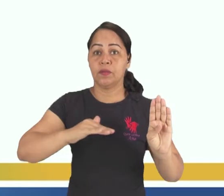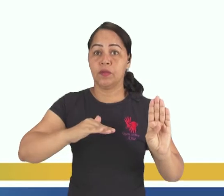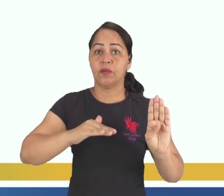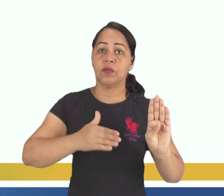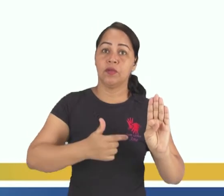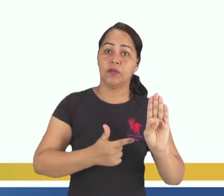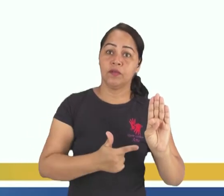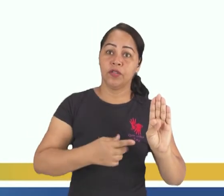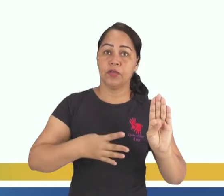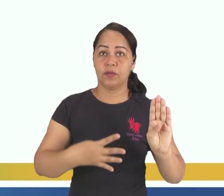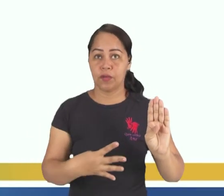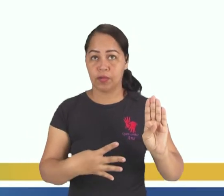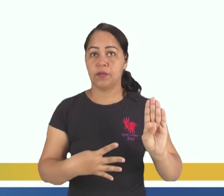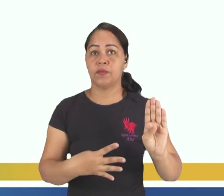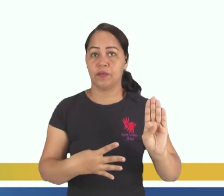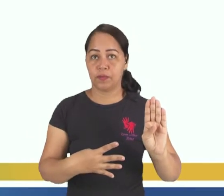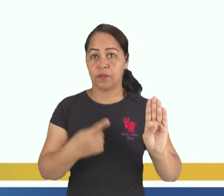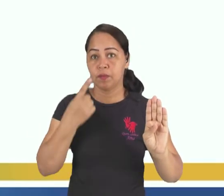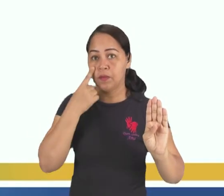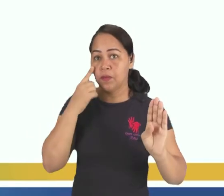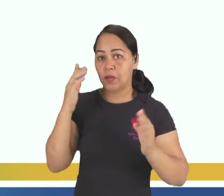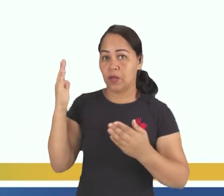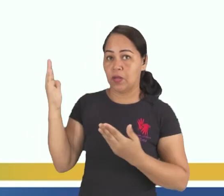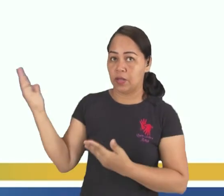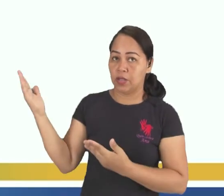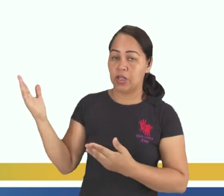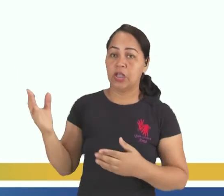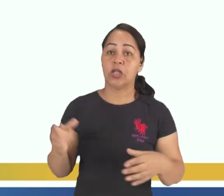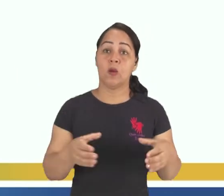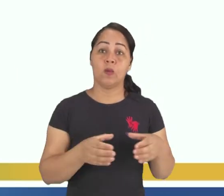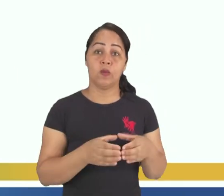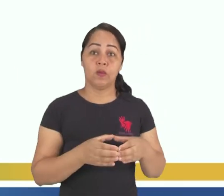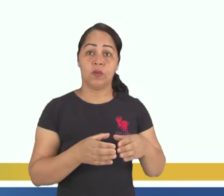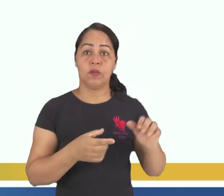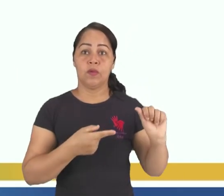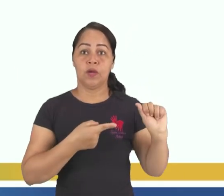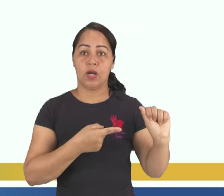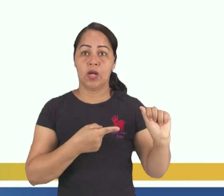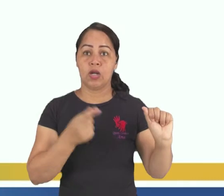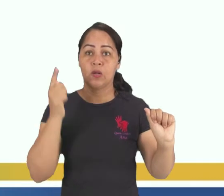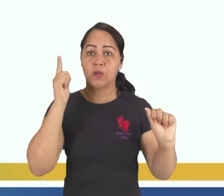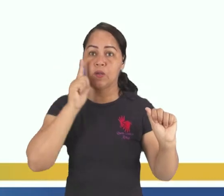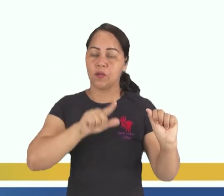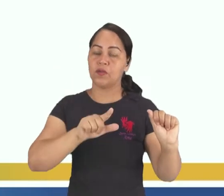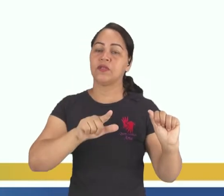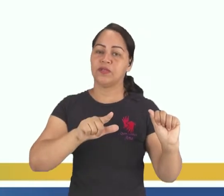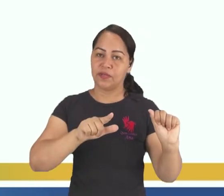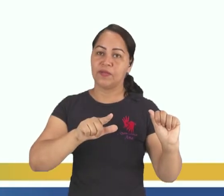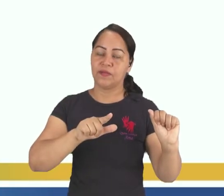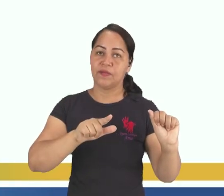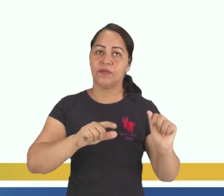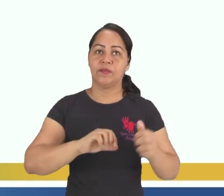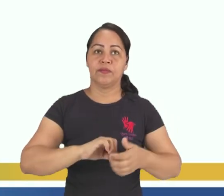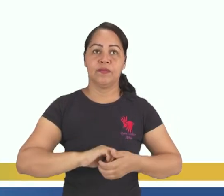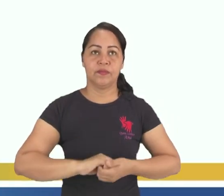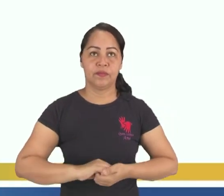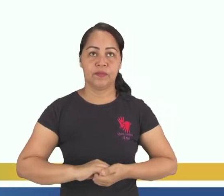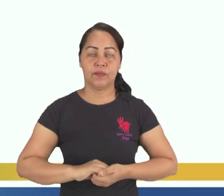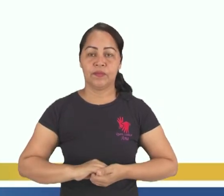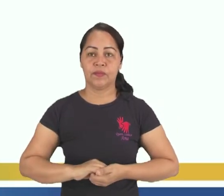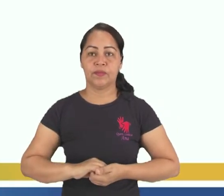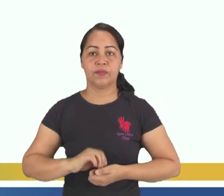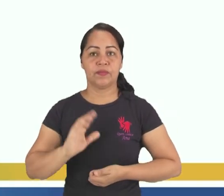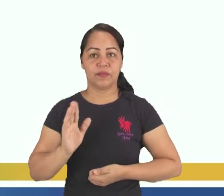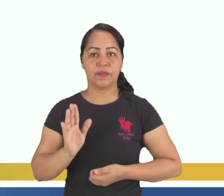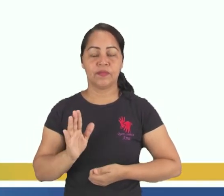menor, é simples. Basta eu olhar para os numeradores, certo? Então, agora a gente, já adiantei para